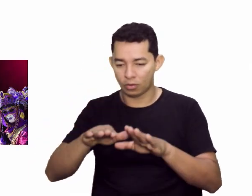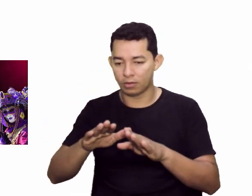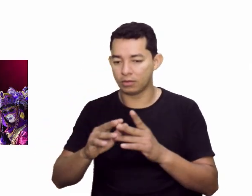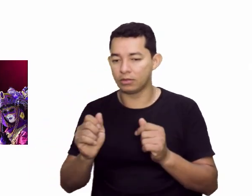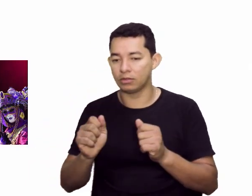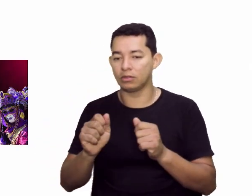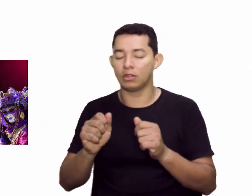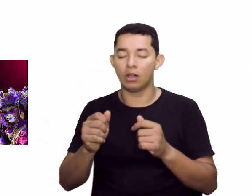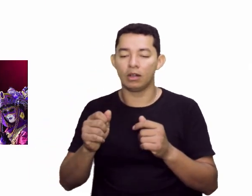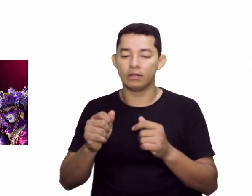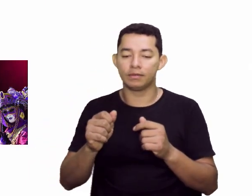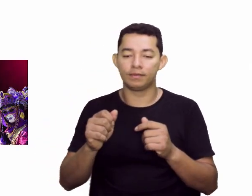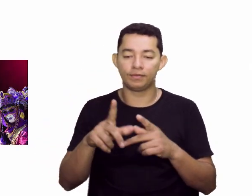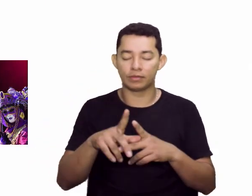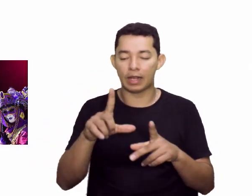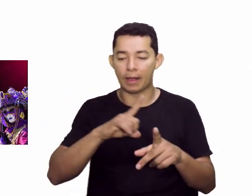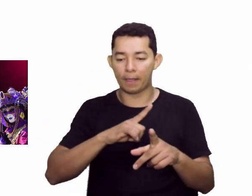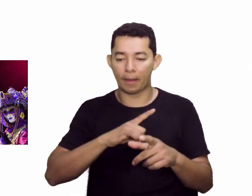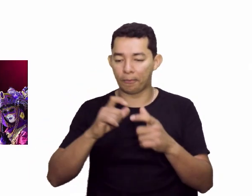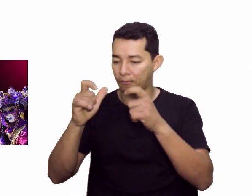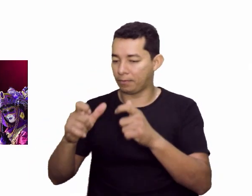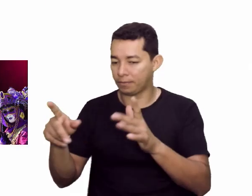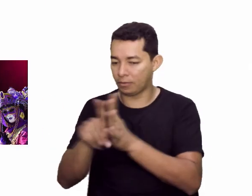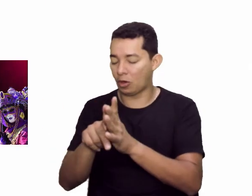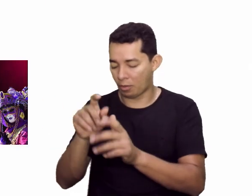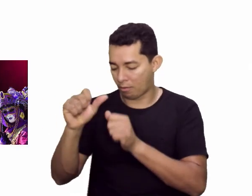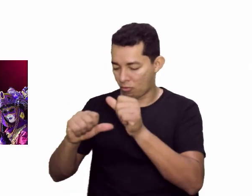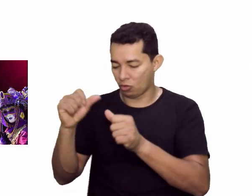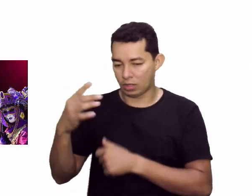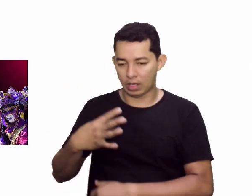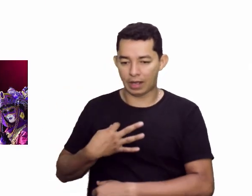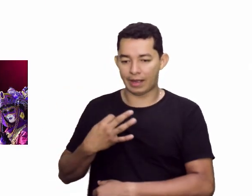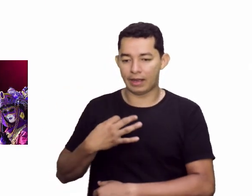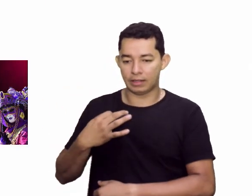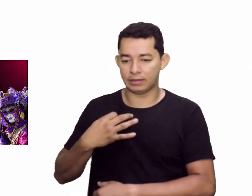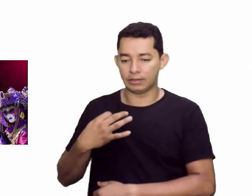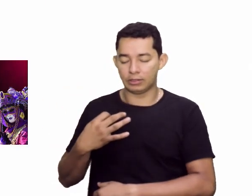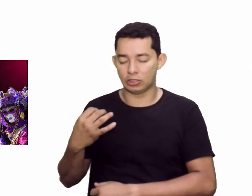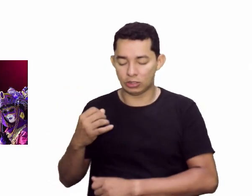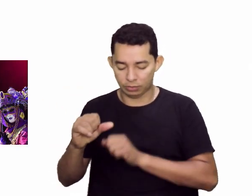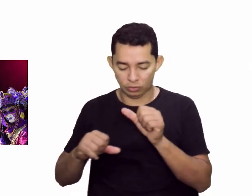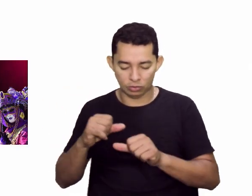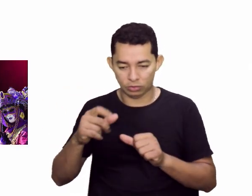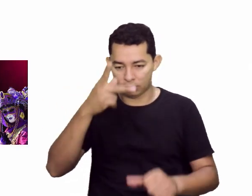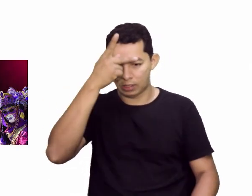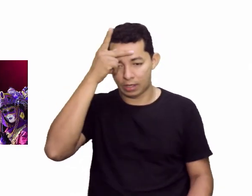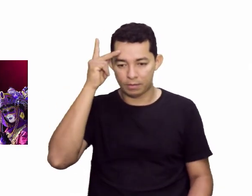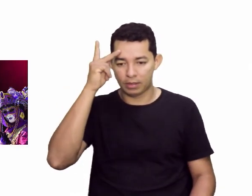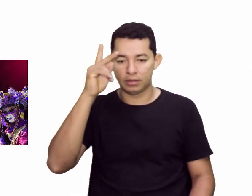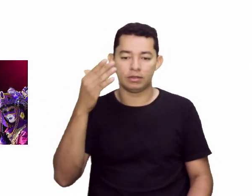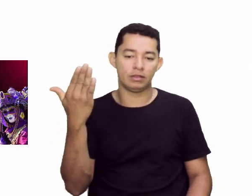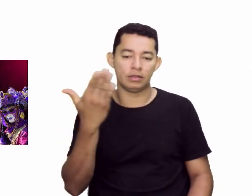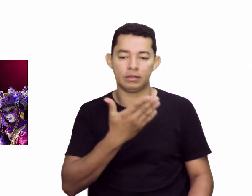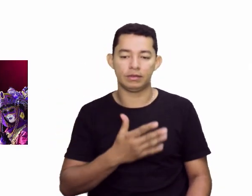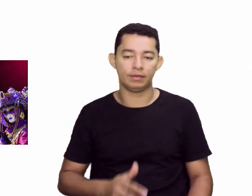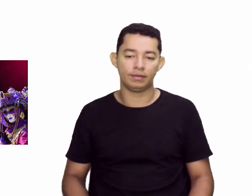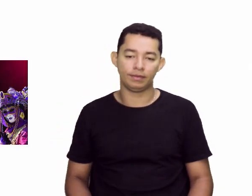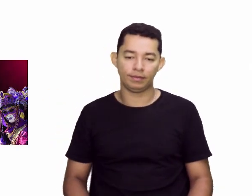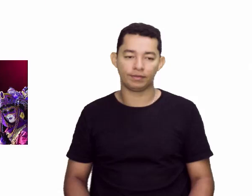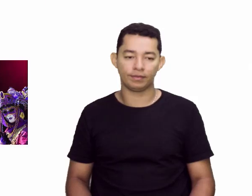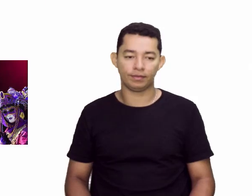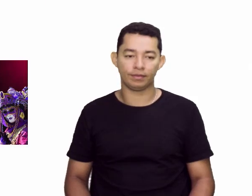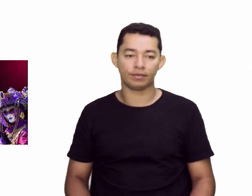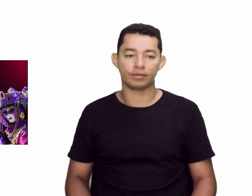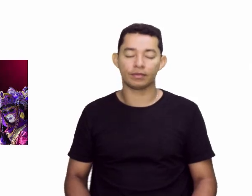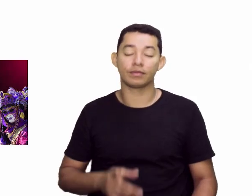um camarim que as pessoas vão trocar de roupa e trocar o personagem, né? Então, vamos lá. O teatro